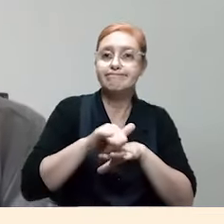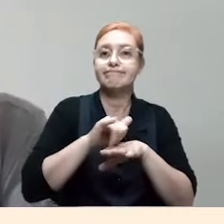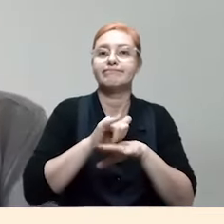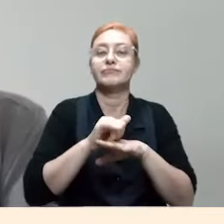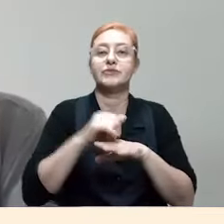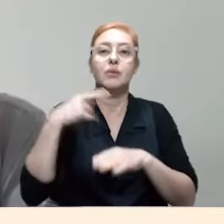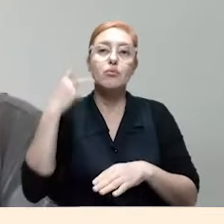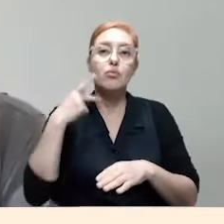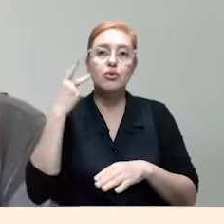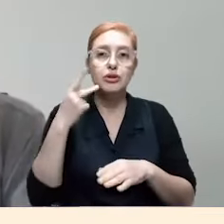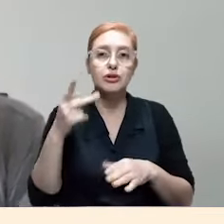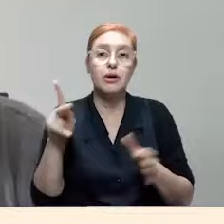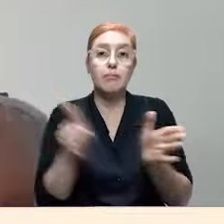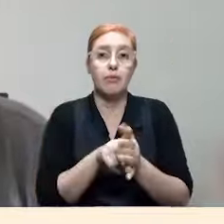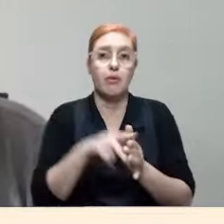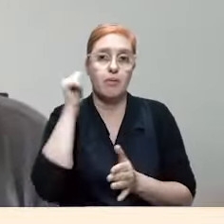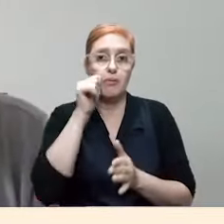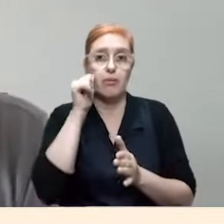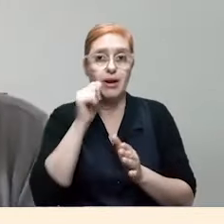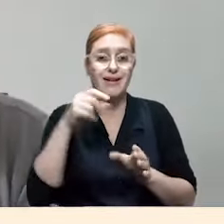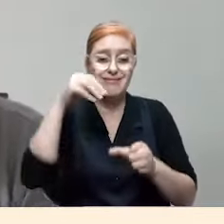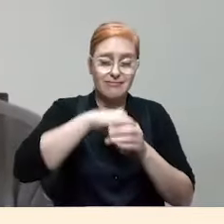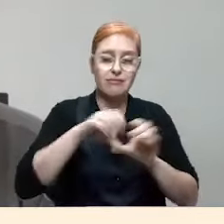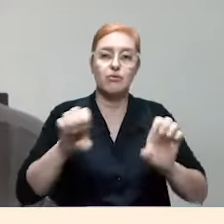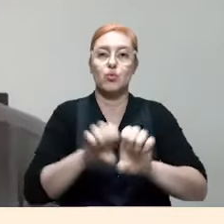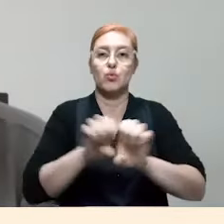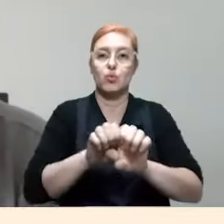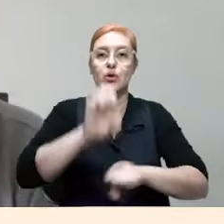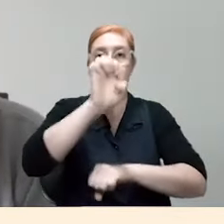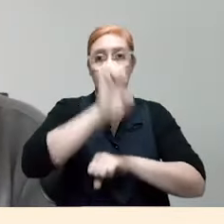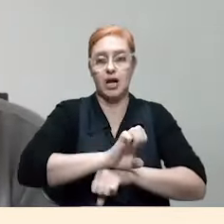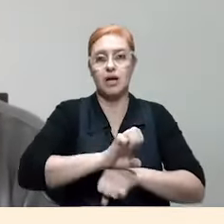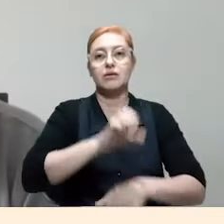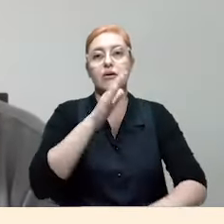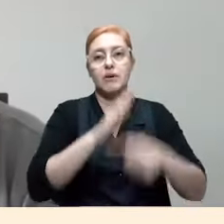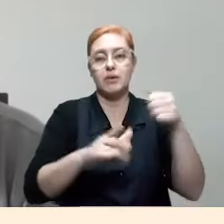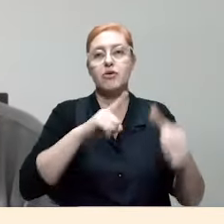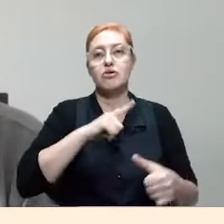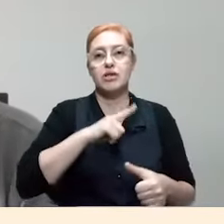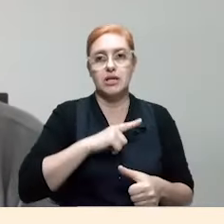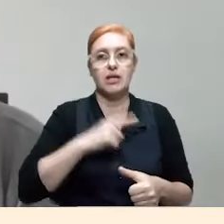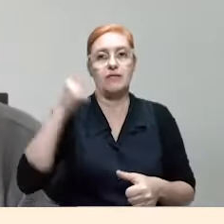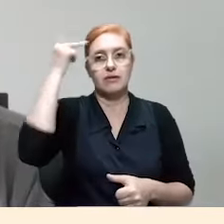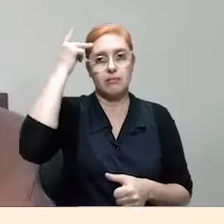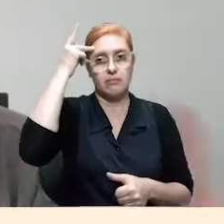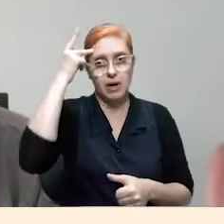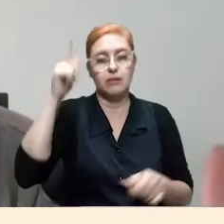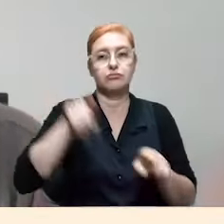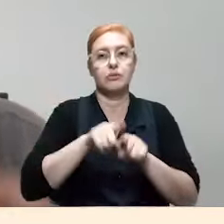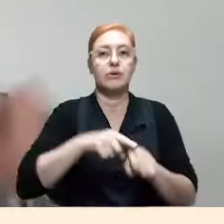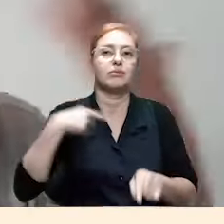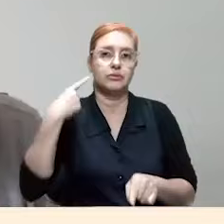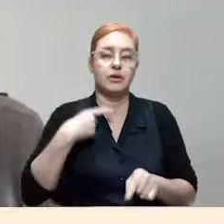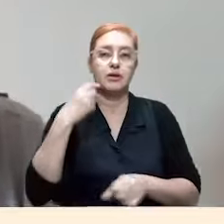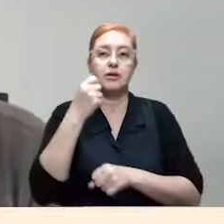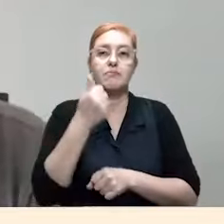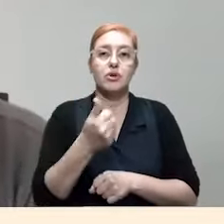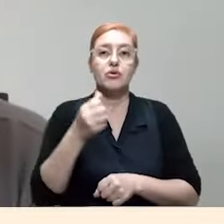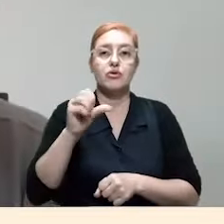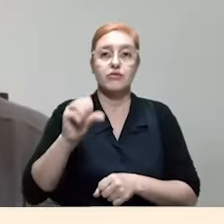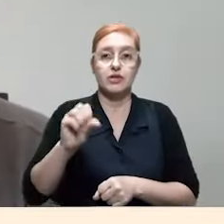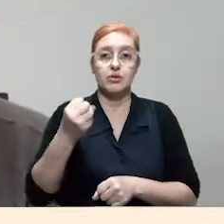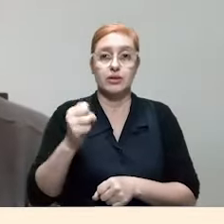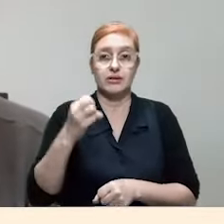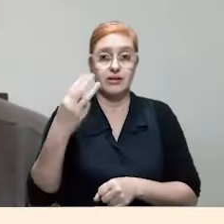1982, né, que se criou mecanismo de política para as mulheres na estrutura do Estado. Primeiro nós tivemos